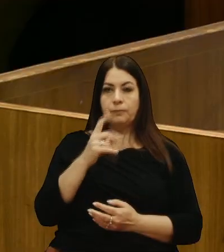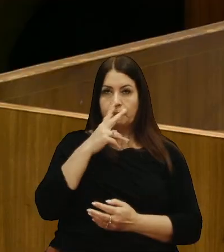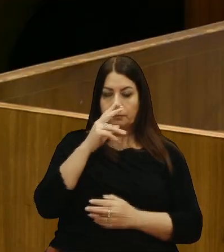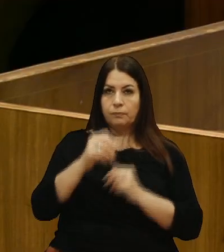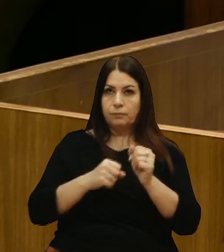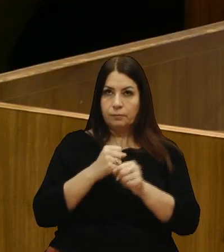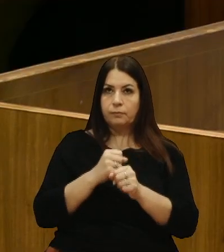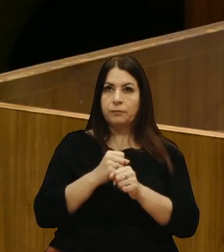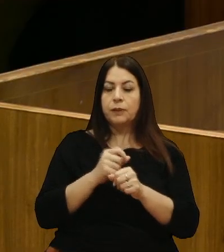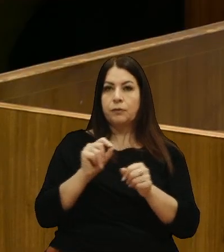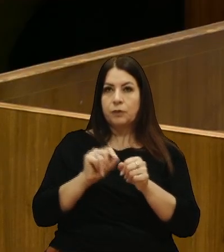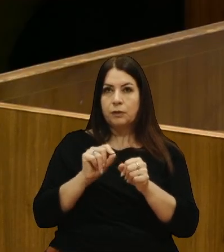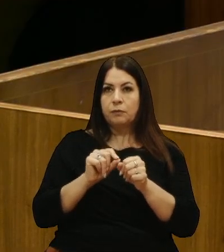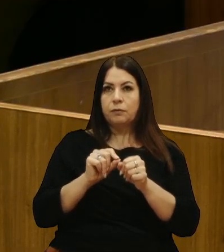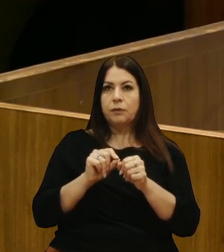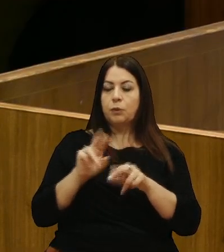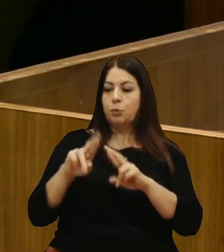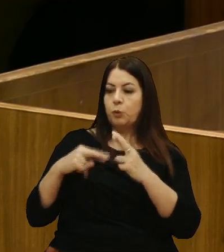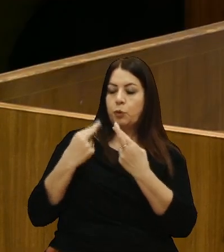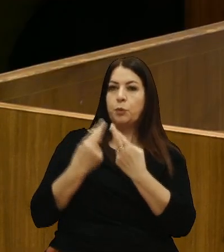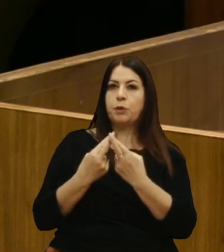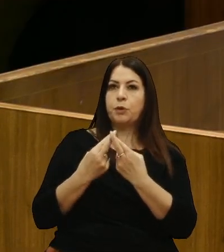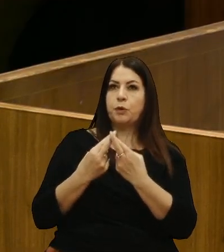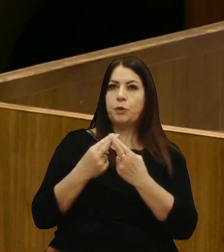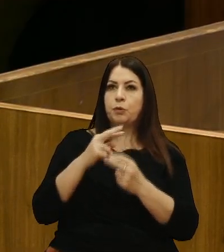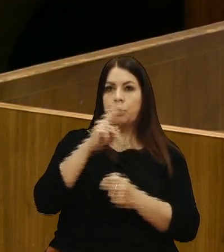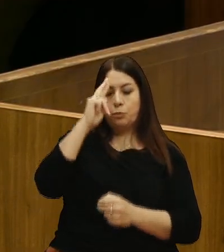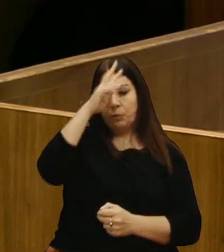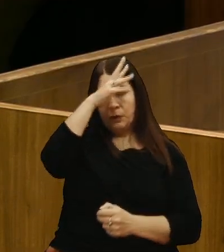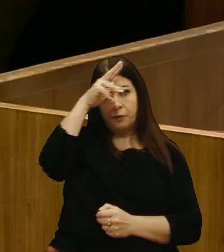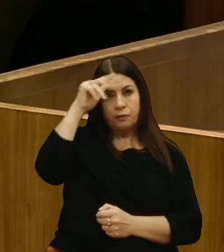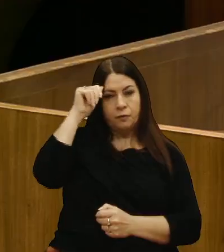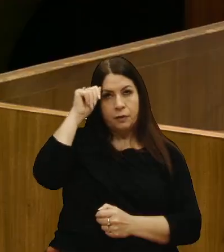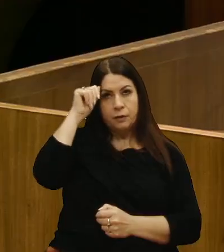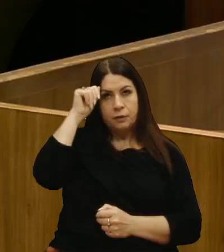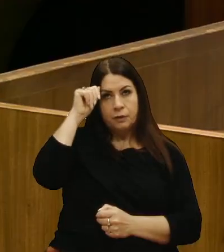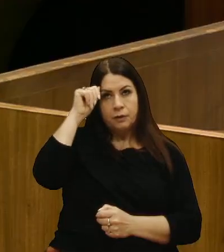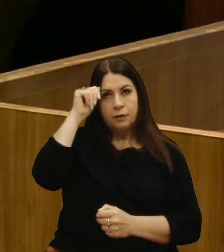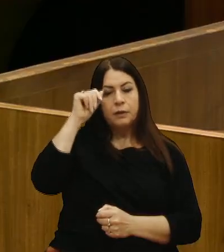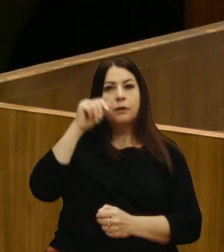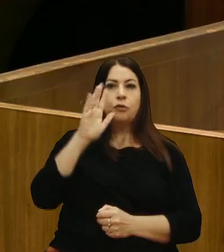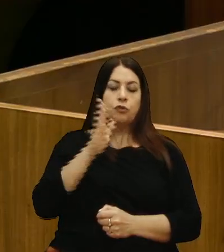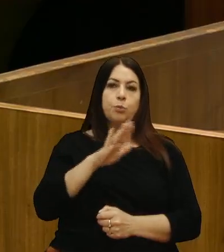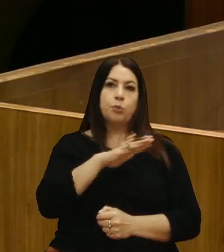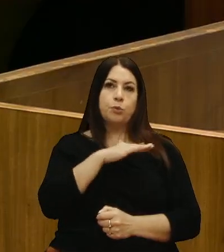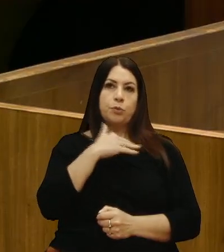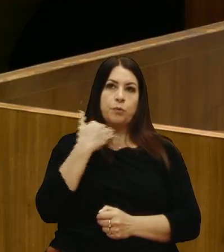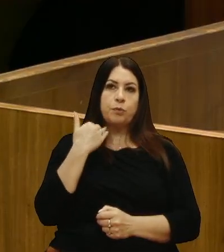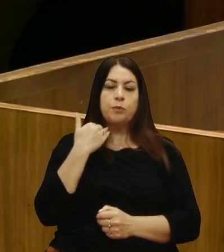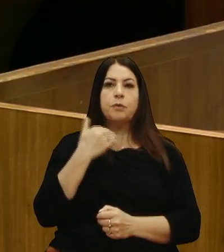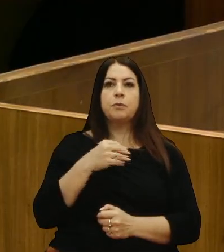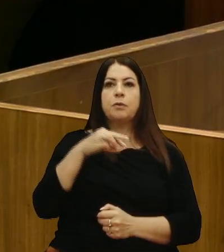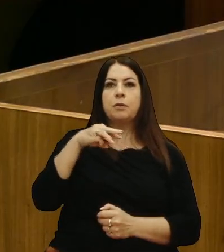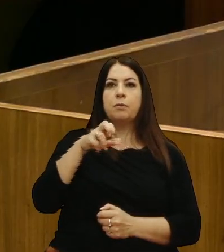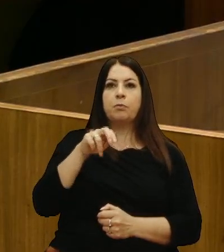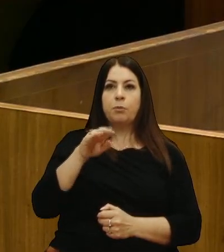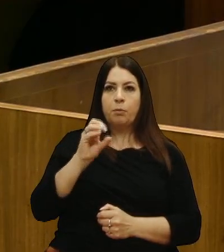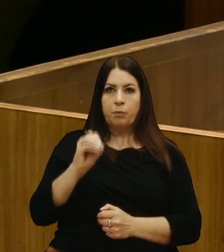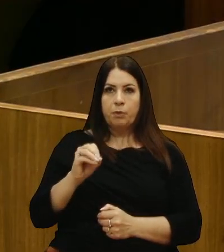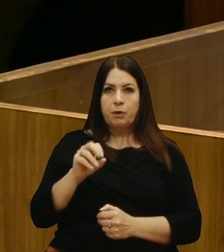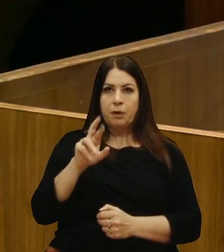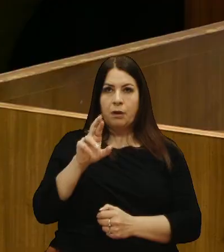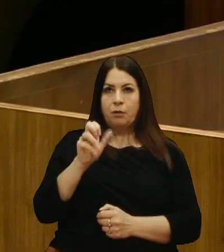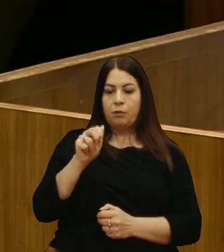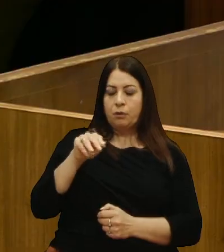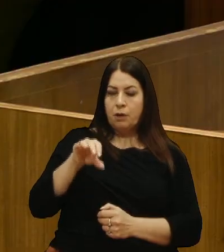ano, foi realizada uma reunião com o prefeito da época, in memoriam, senhor Mário Bernardino